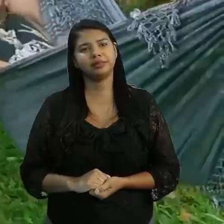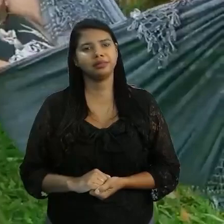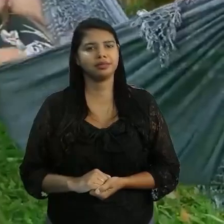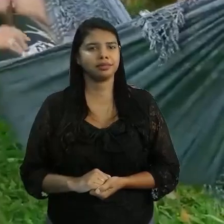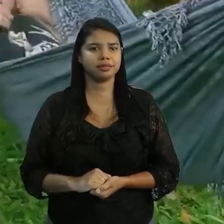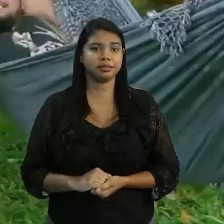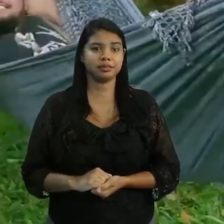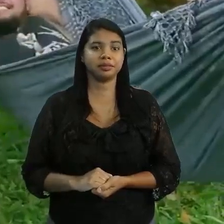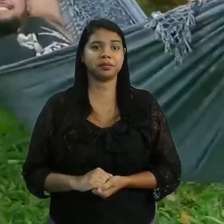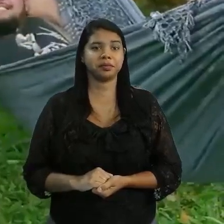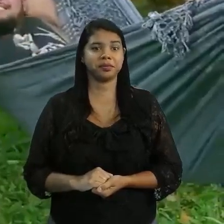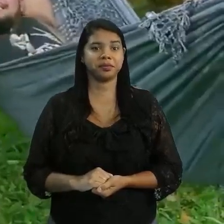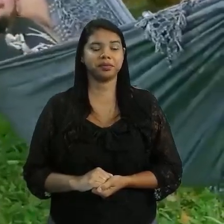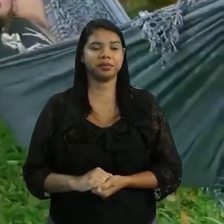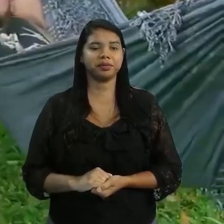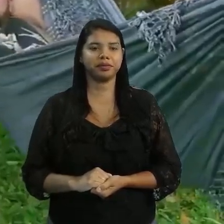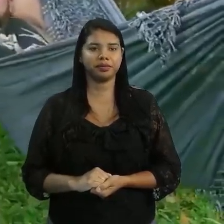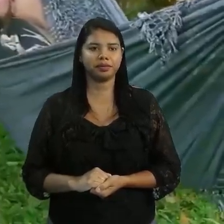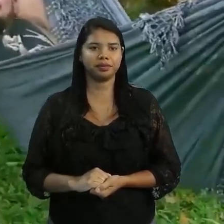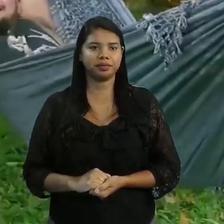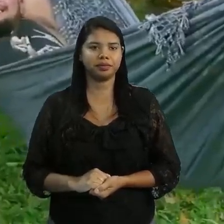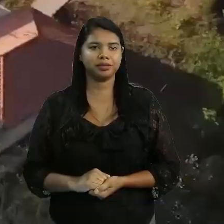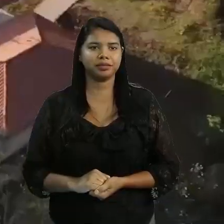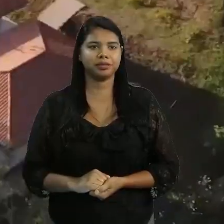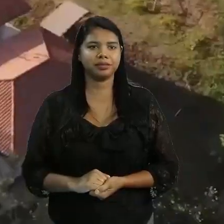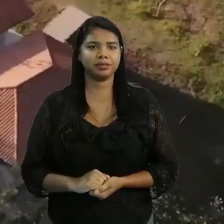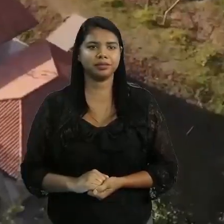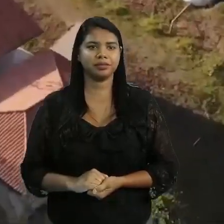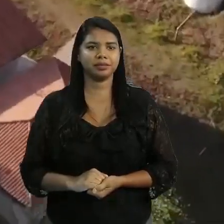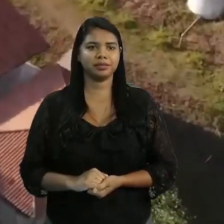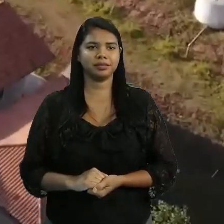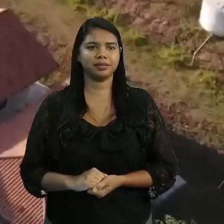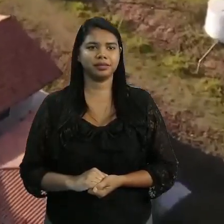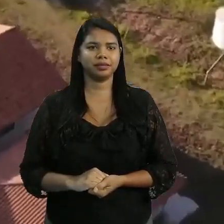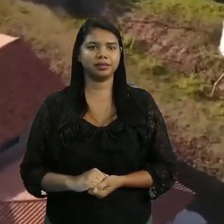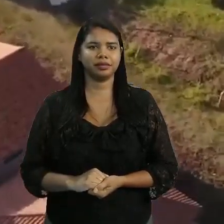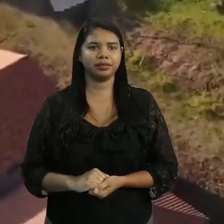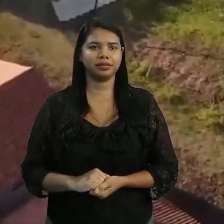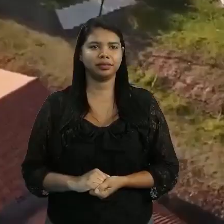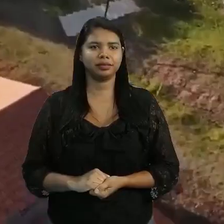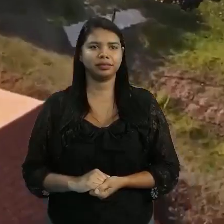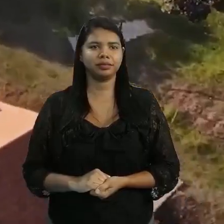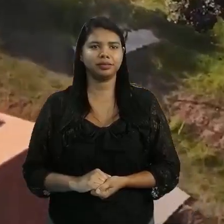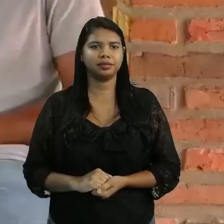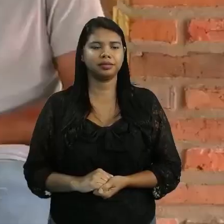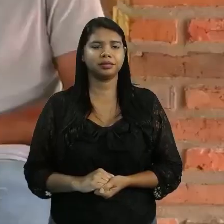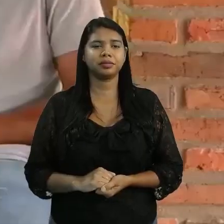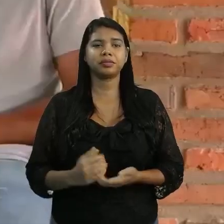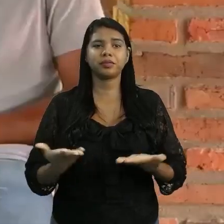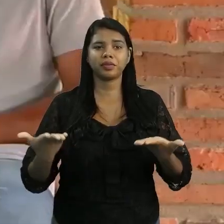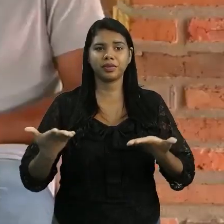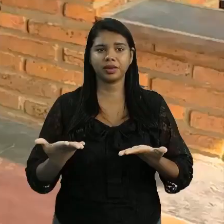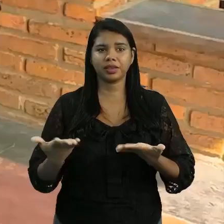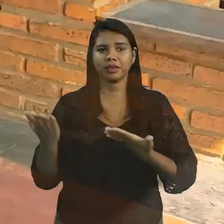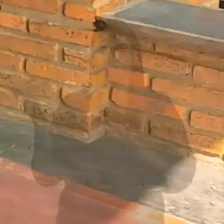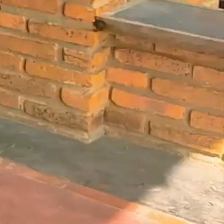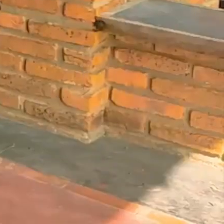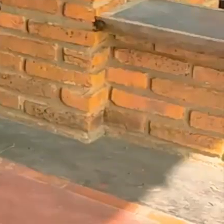impactos ambientais no ecossistema aqui, nessa região da Serra dos